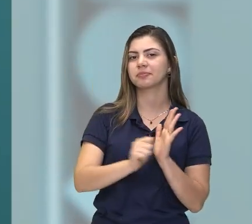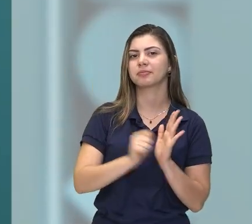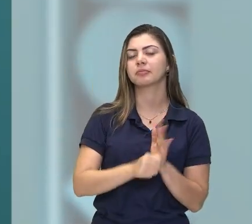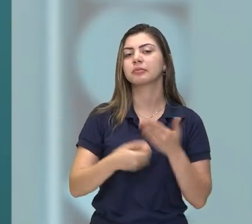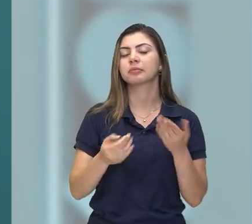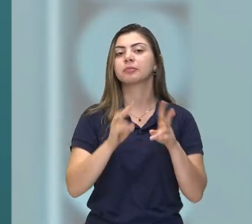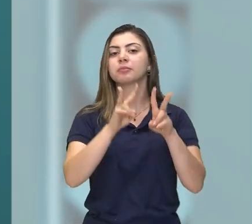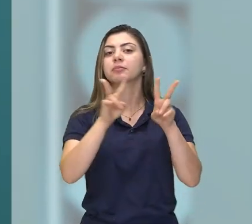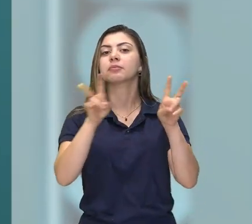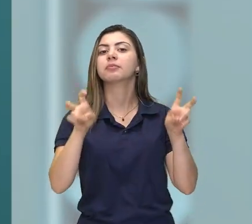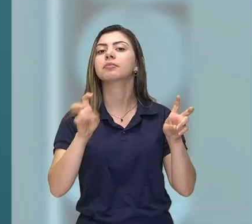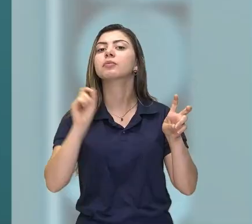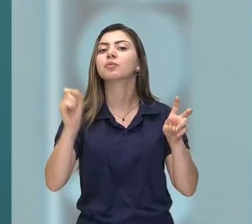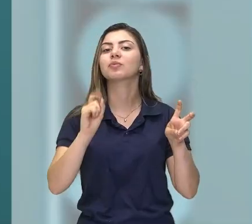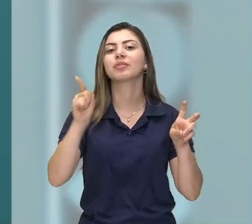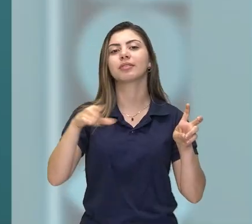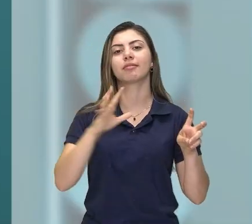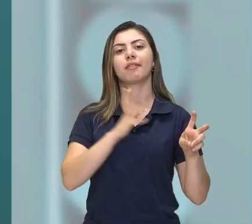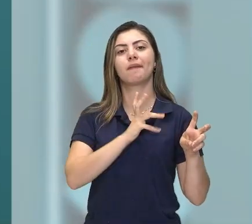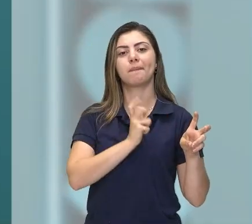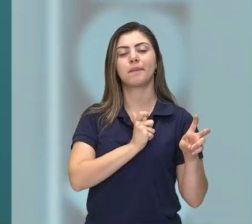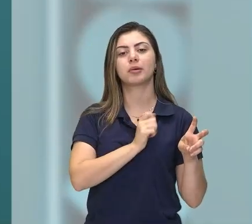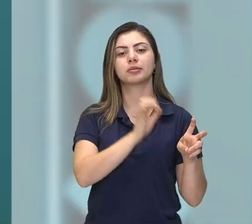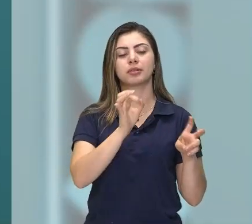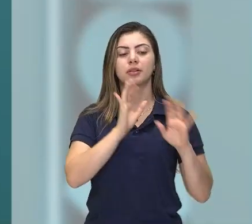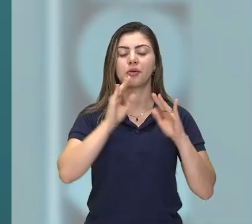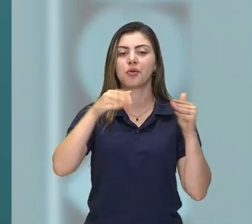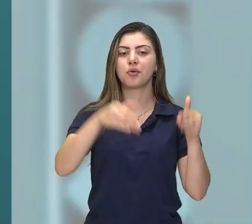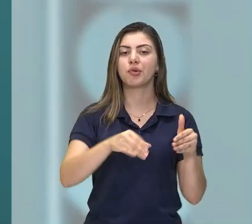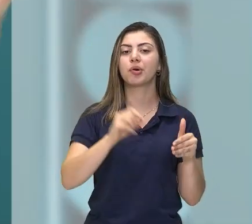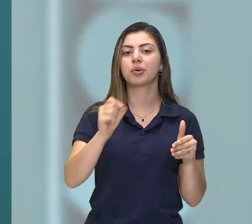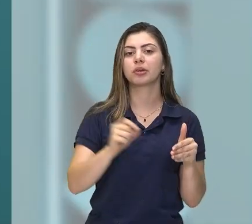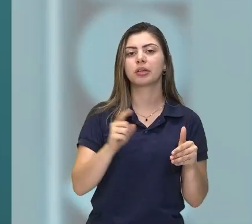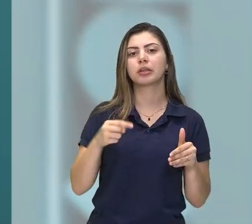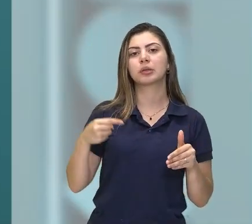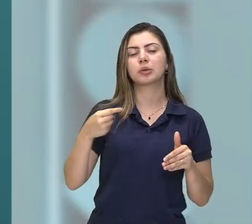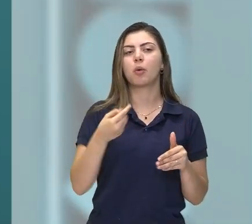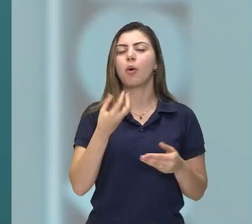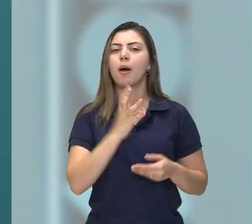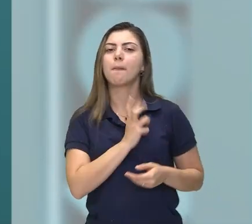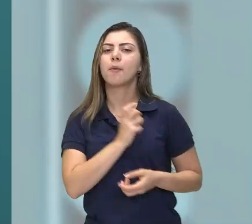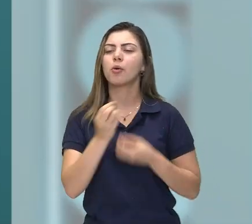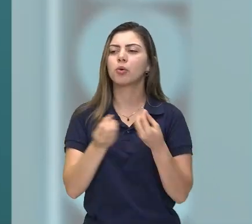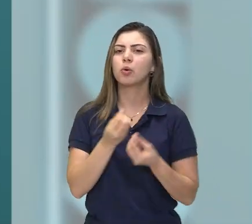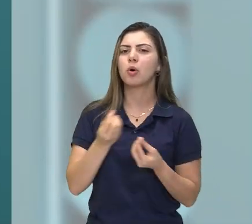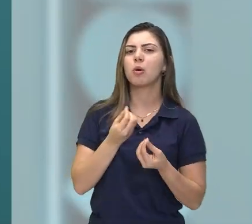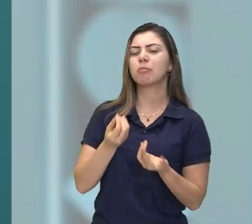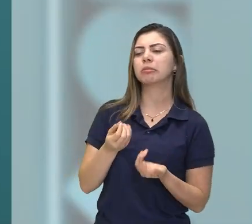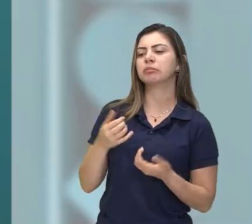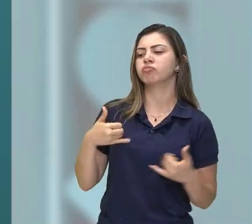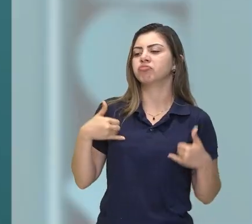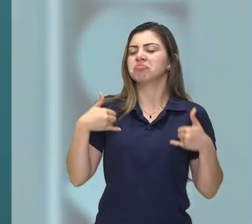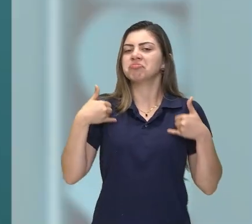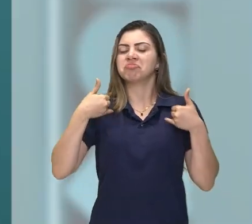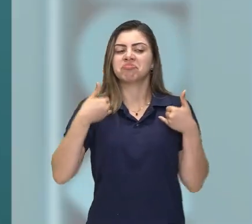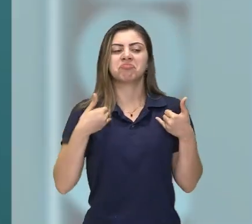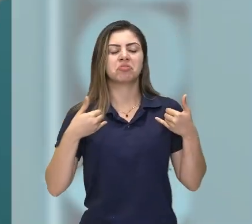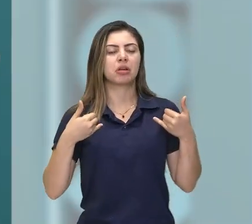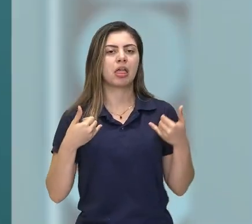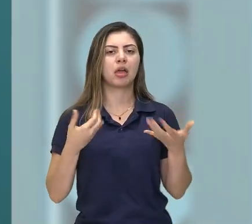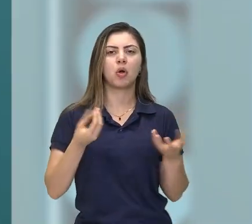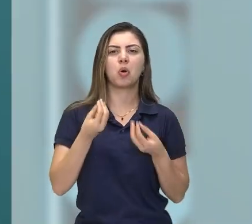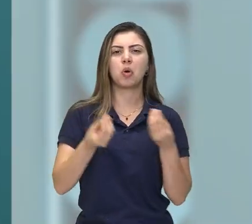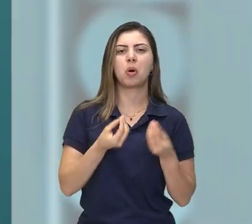tema amor, né? O tema amor aí é voltado para a questão de que não é soberbo, não se envaidece, ele não